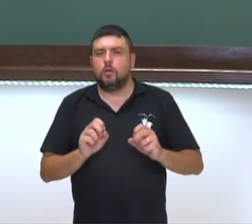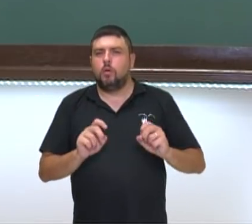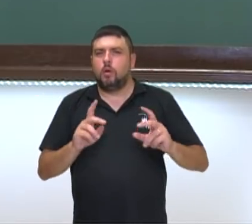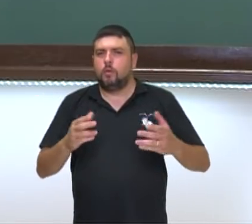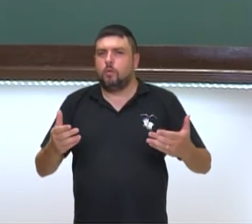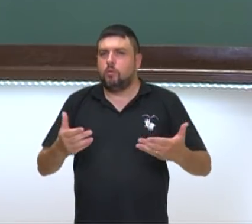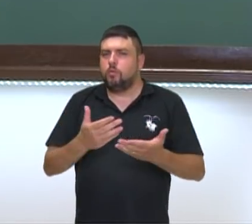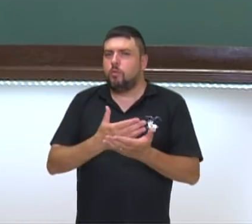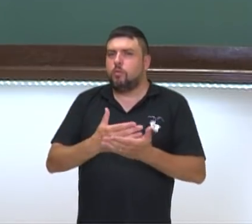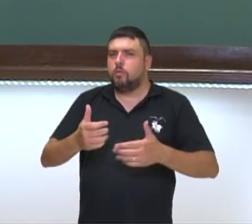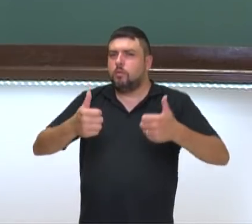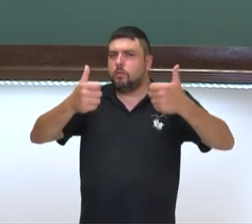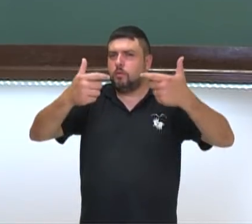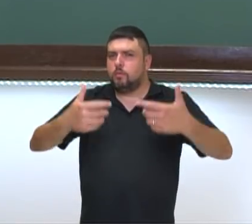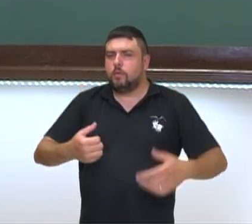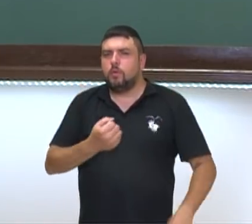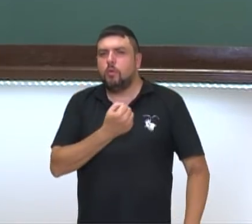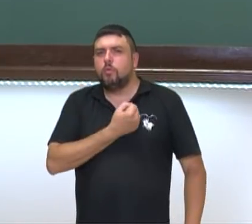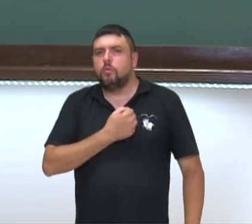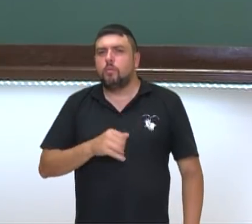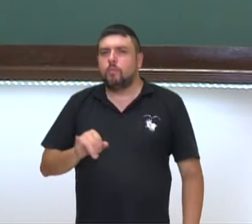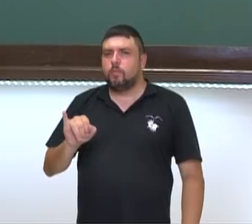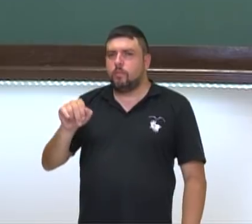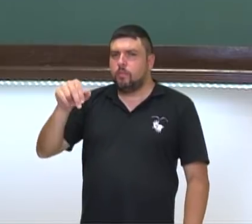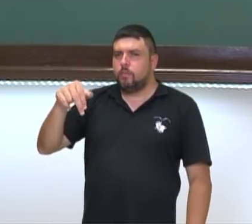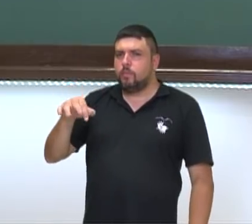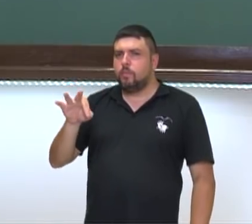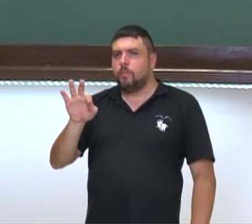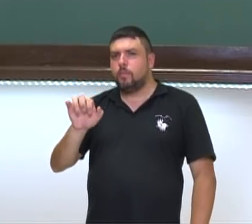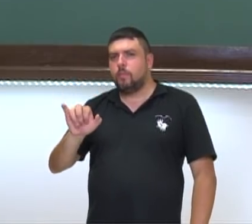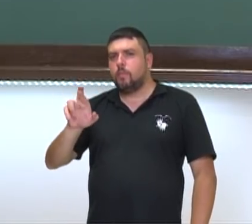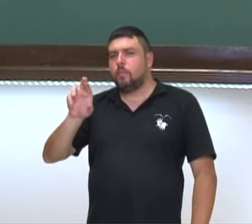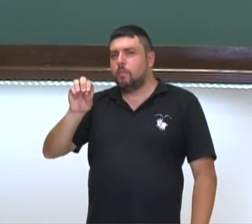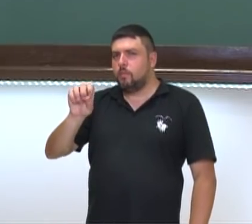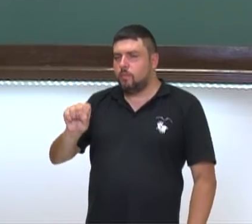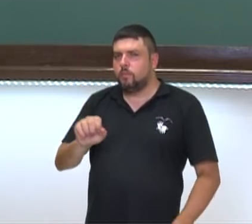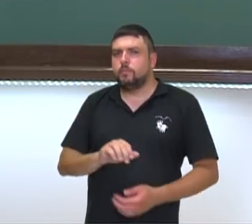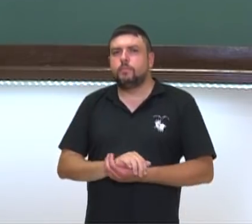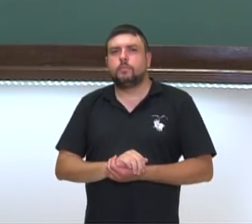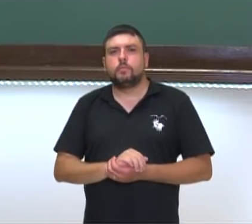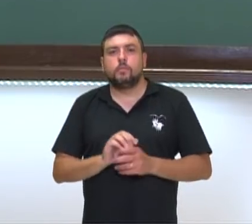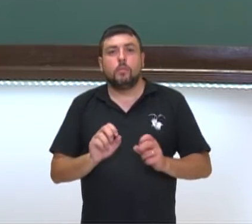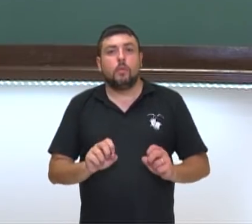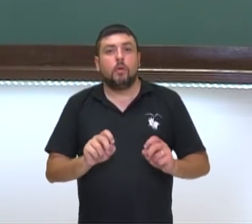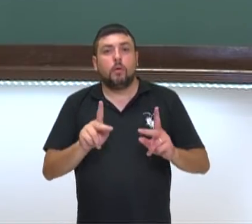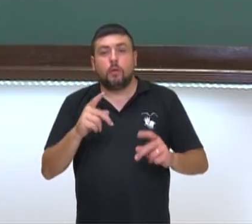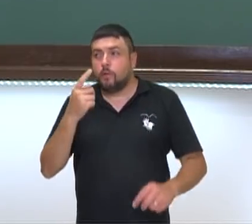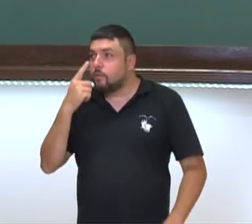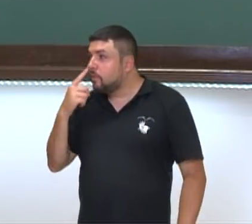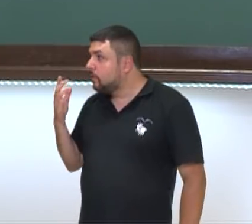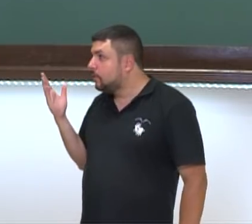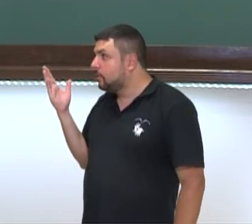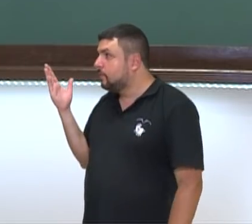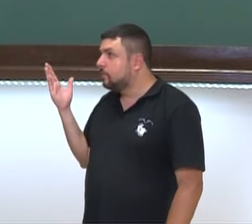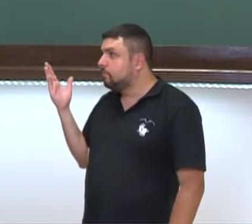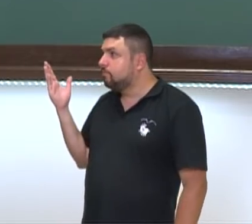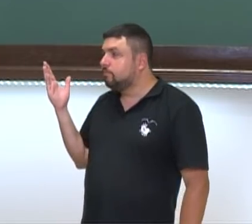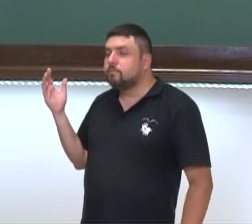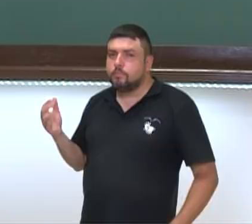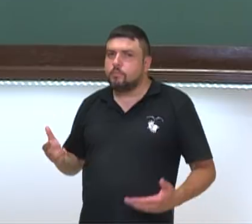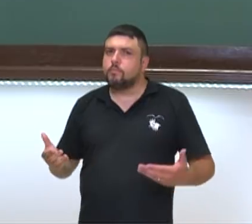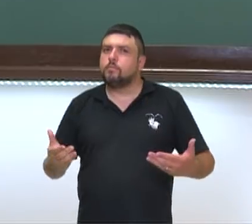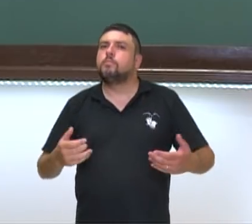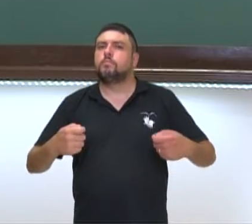hoje sobre números inteiros. Então olha lá, para essa aula, já separa aí no penal de vocês uma régua, que a gente vai ter